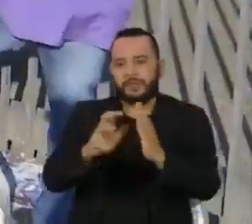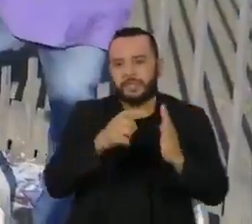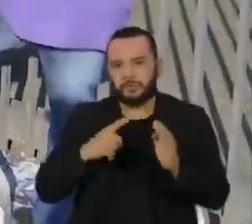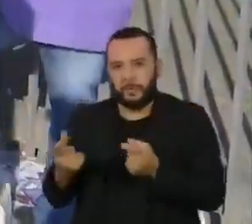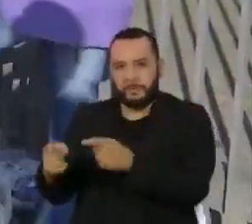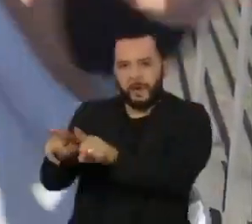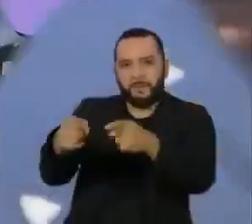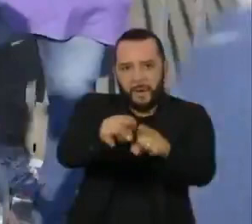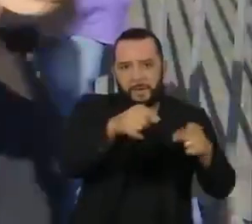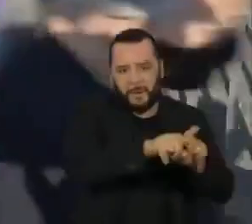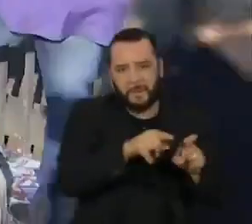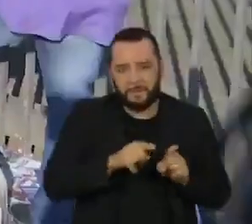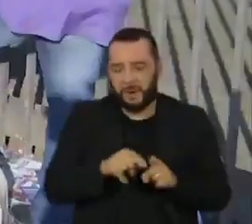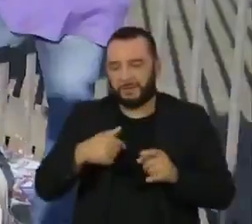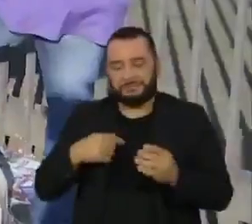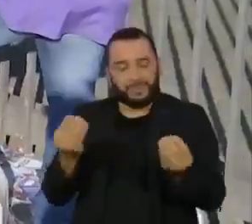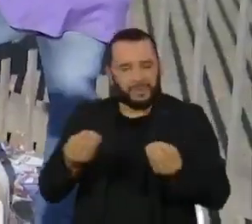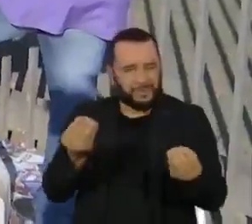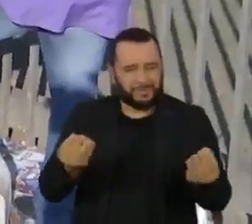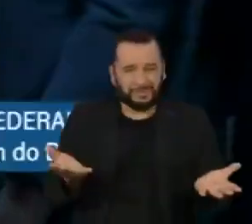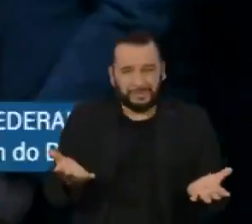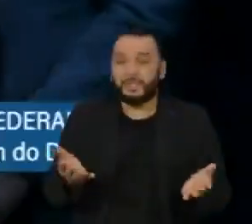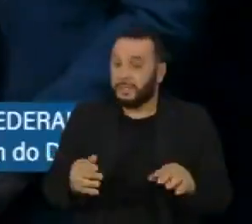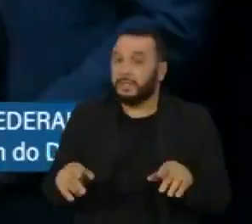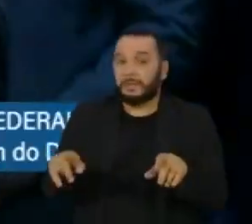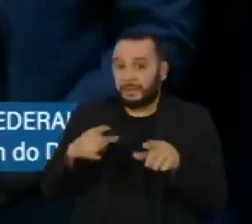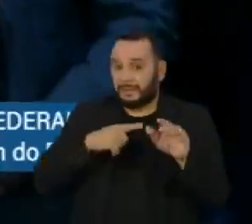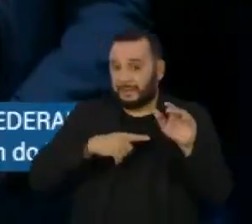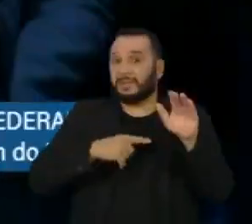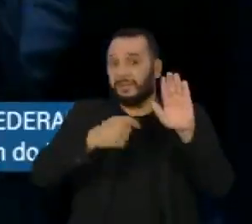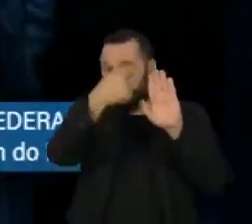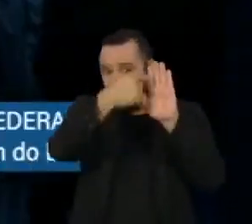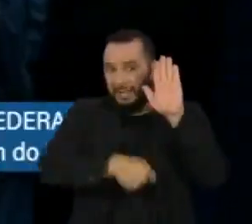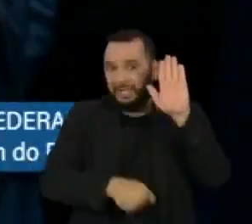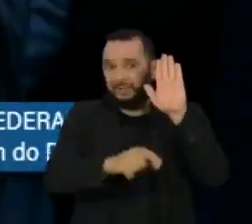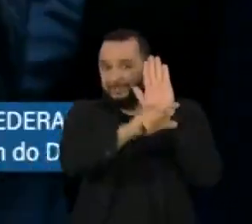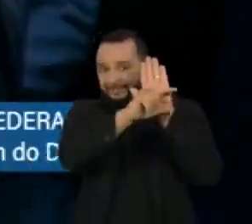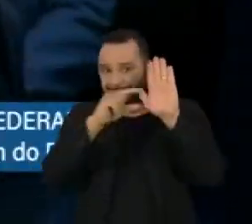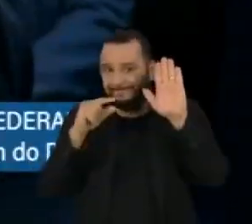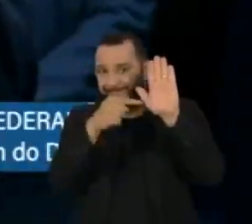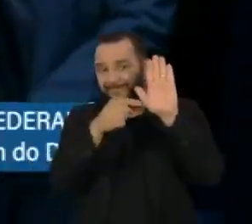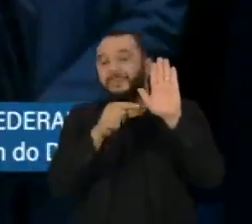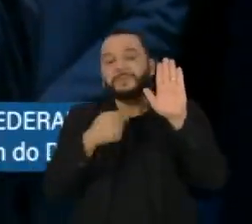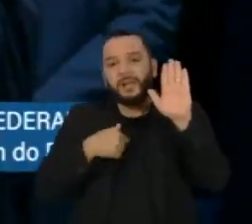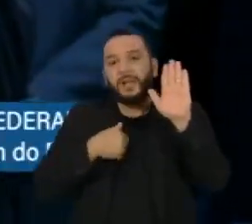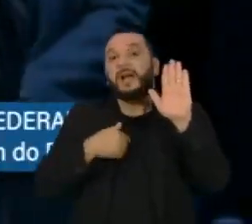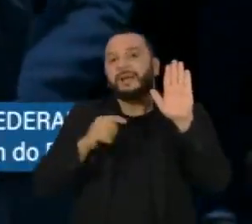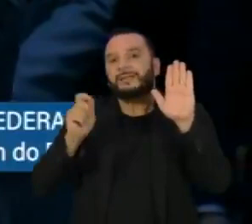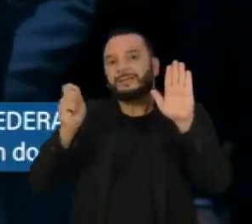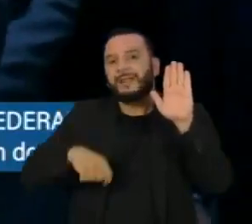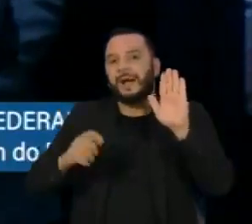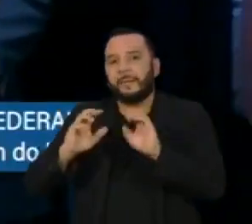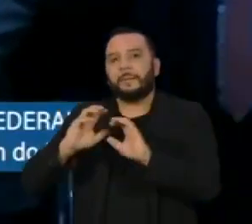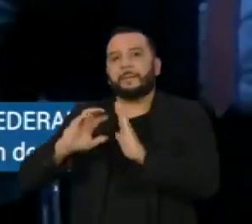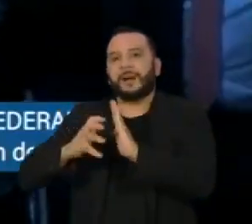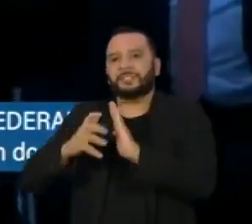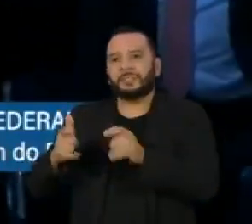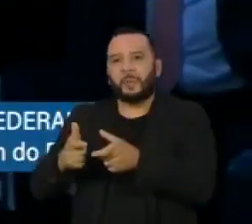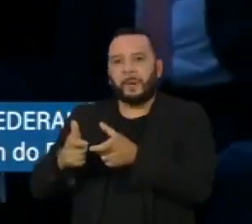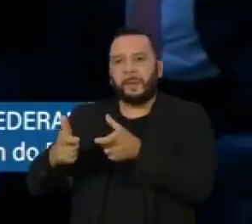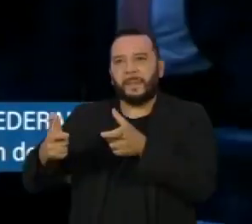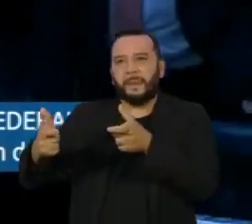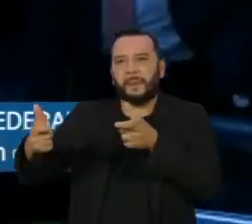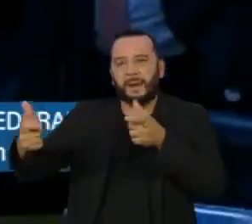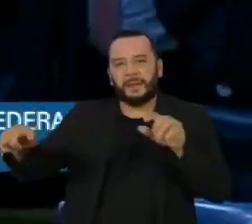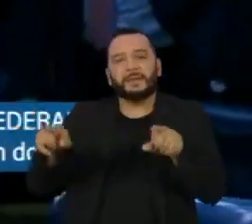partidárias segundo especialistas essa parte do texto seria responsável por ampliar o número de partidos e